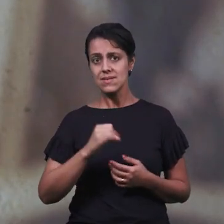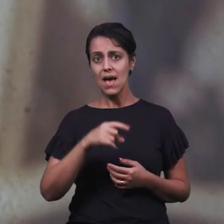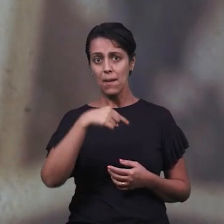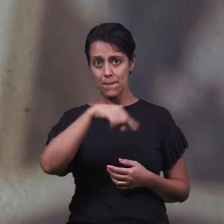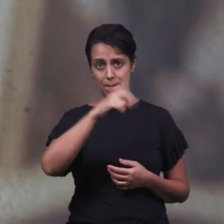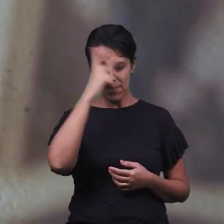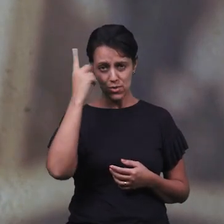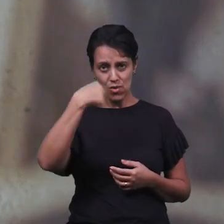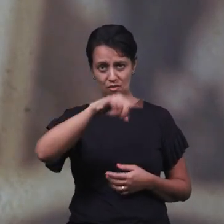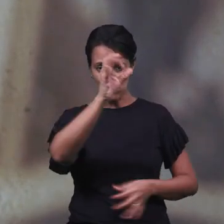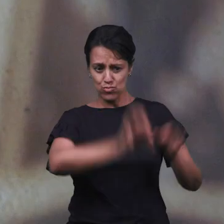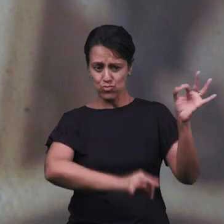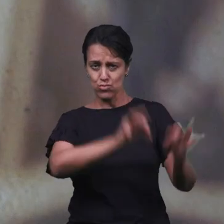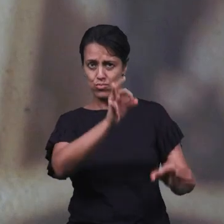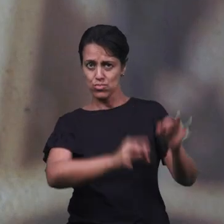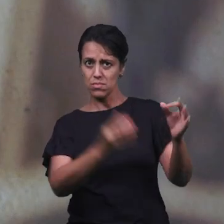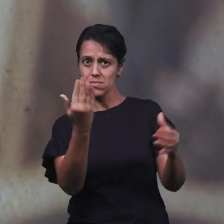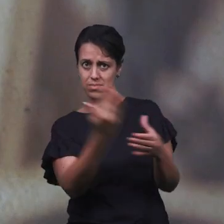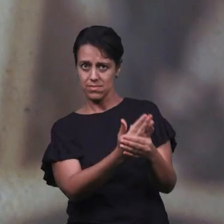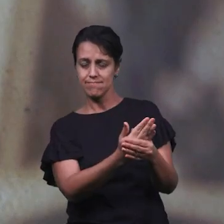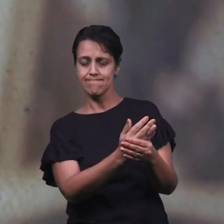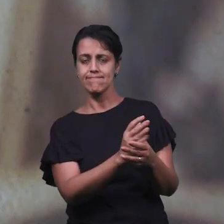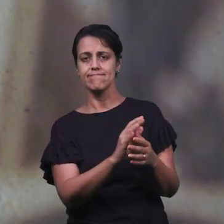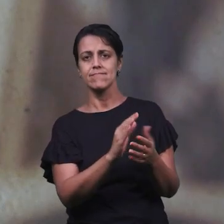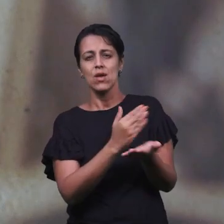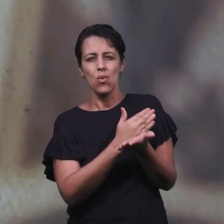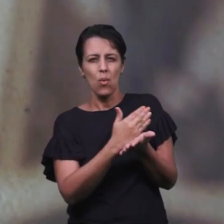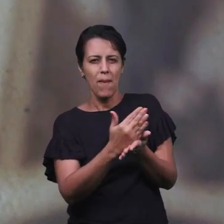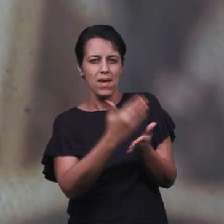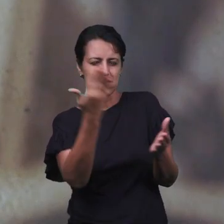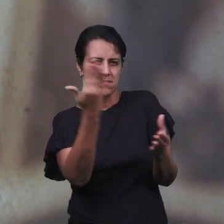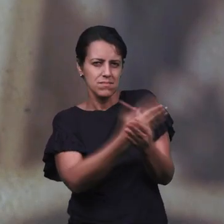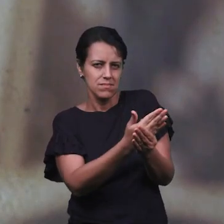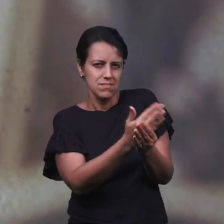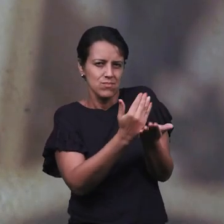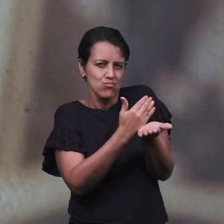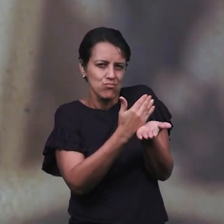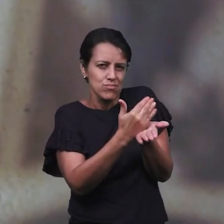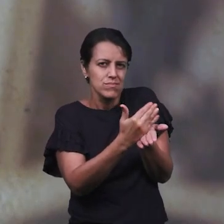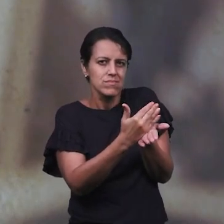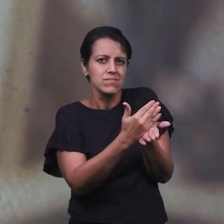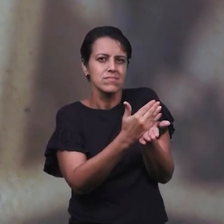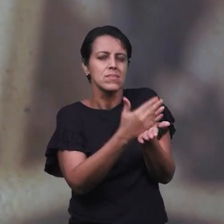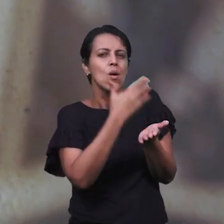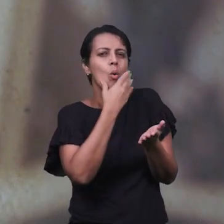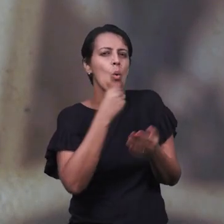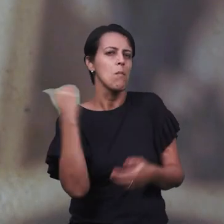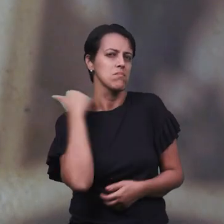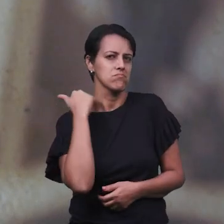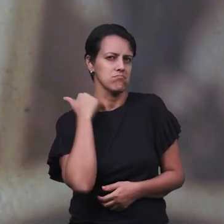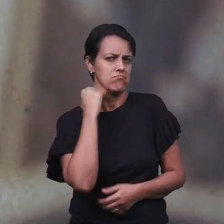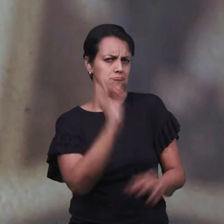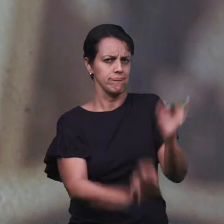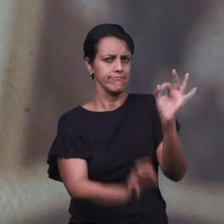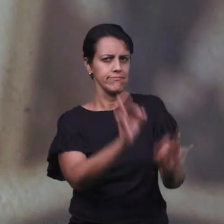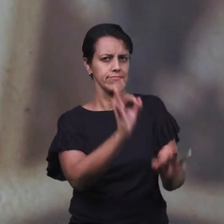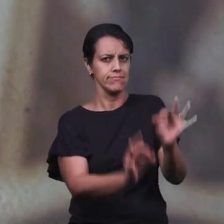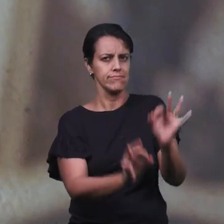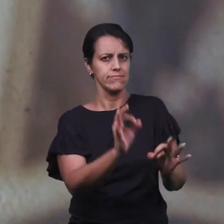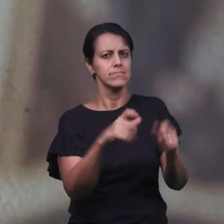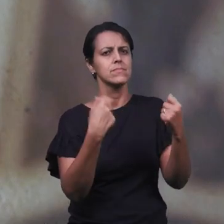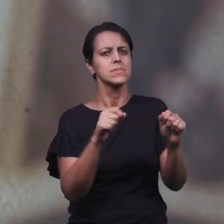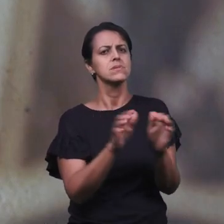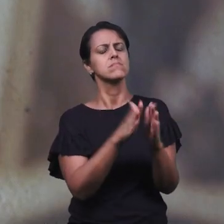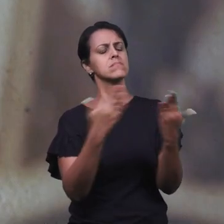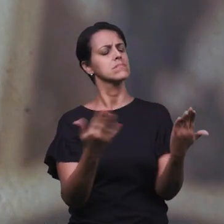judiciário, embora logo no início do processo o juiz ele tem o dever de